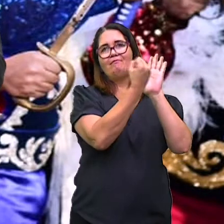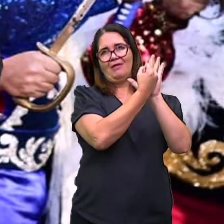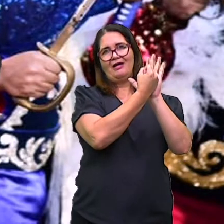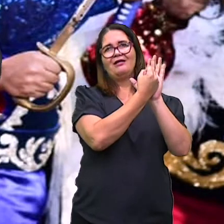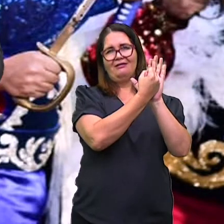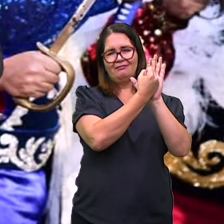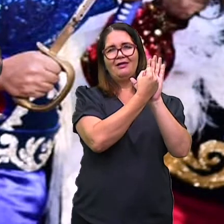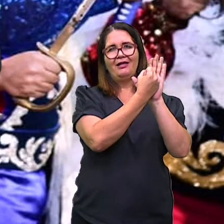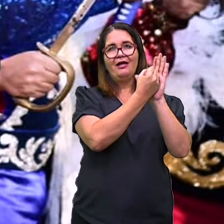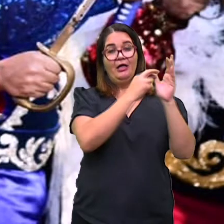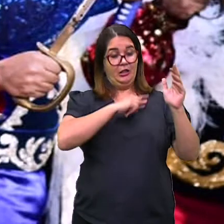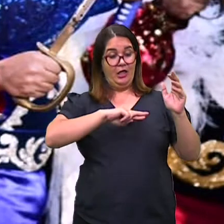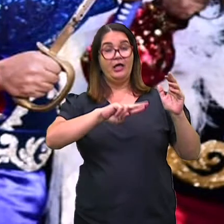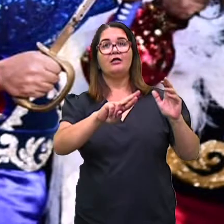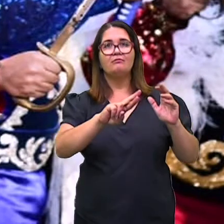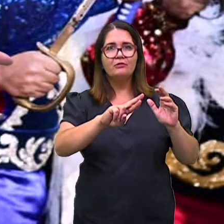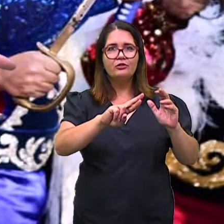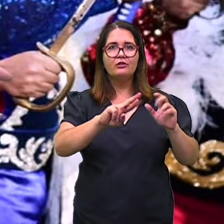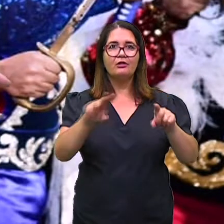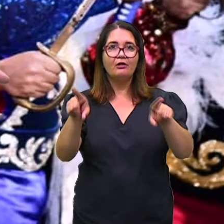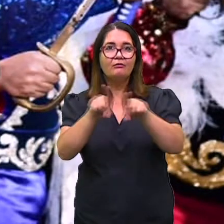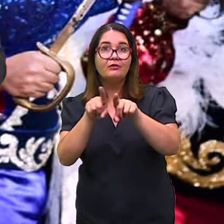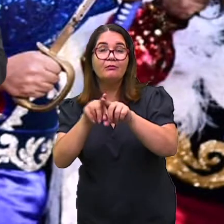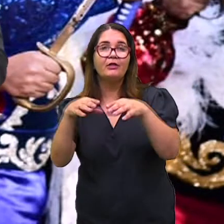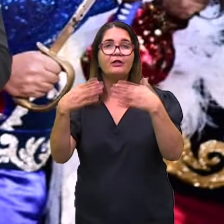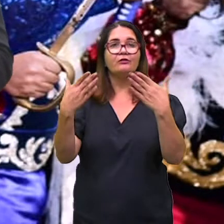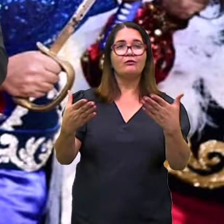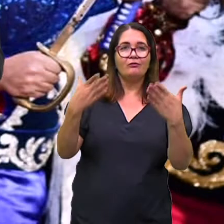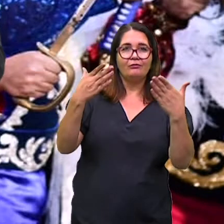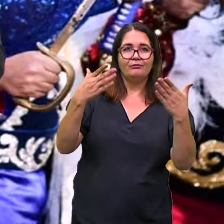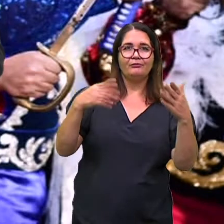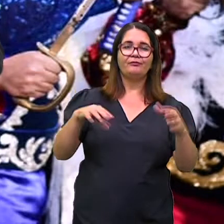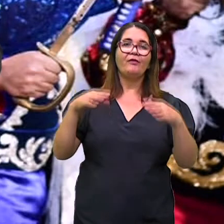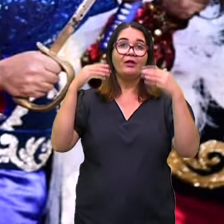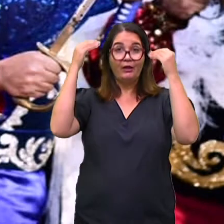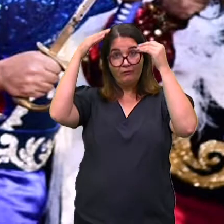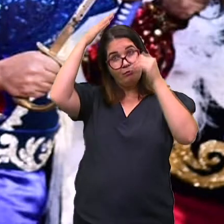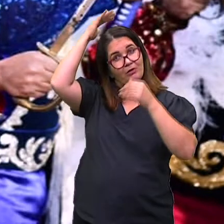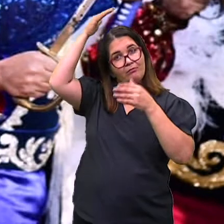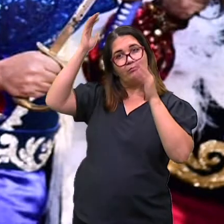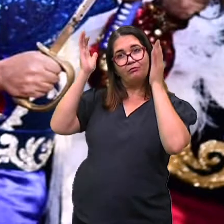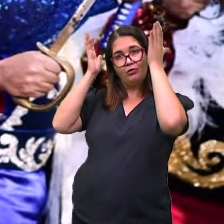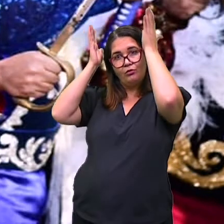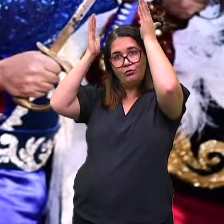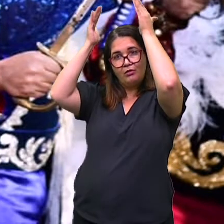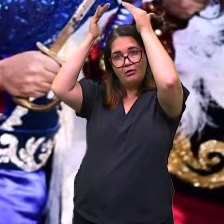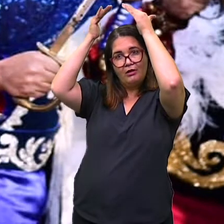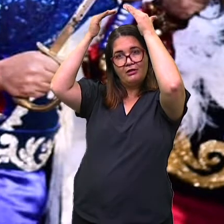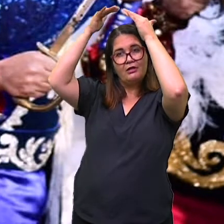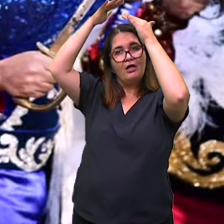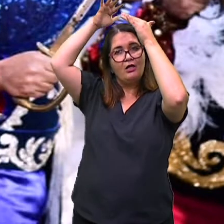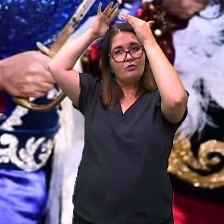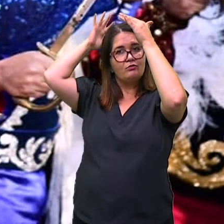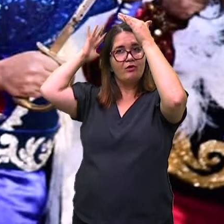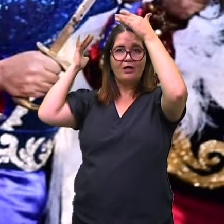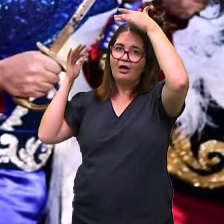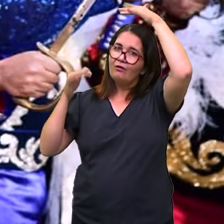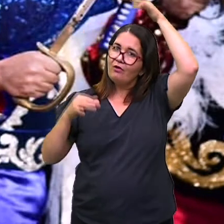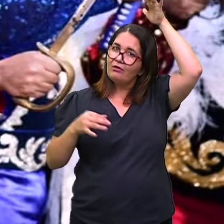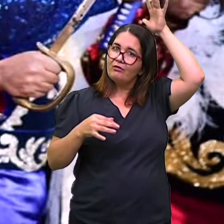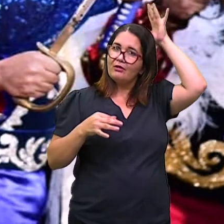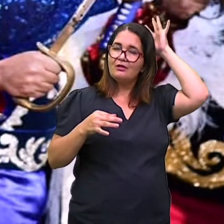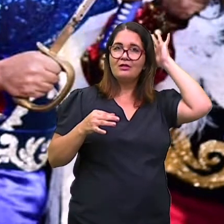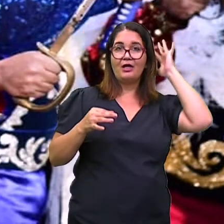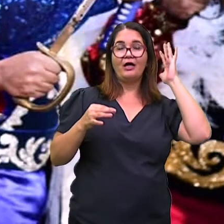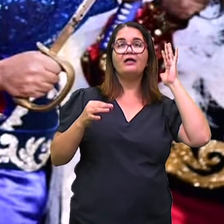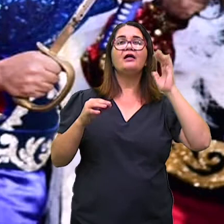o peixe ou a pomba branca para os cristãos, o dragão ou a lua, também, ou